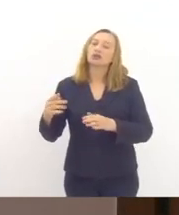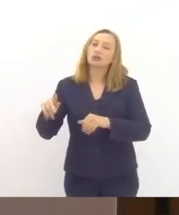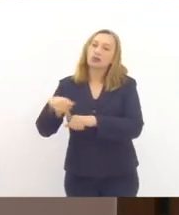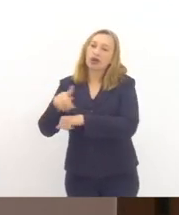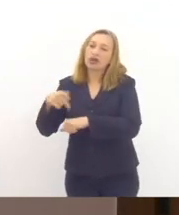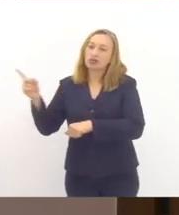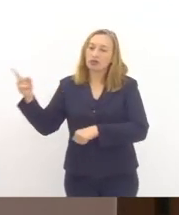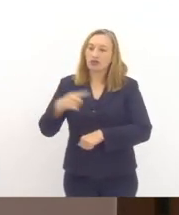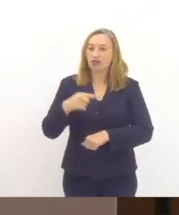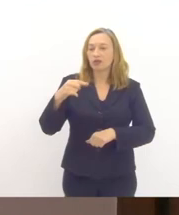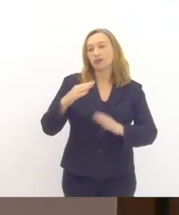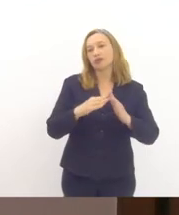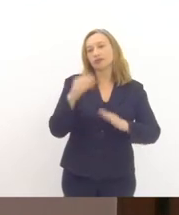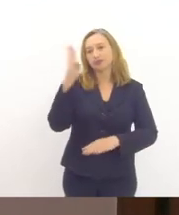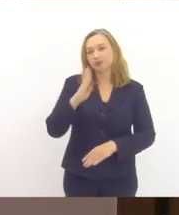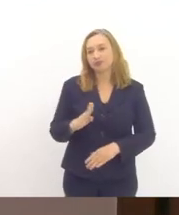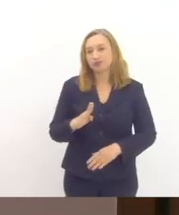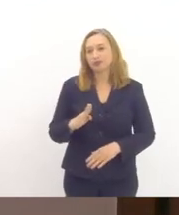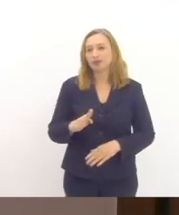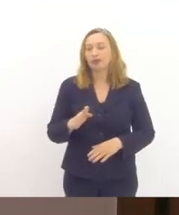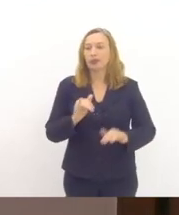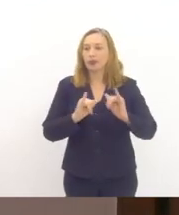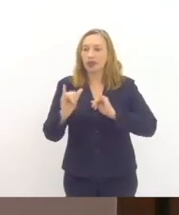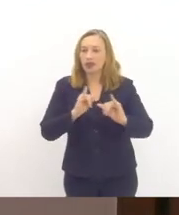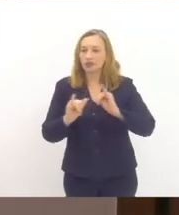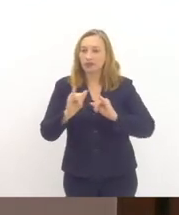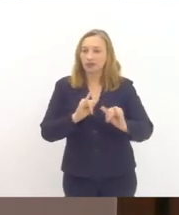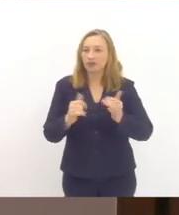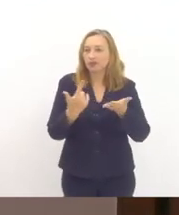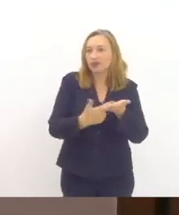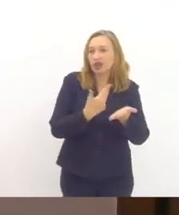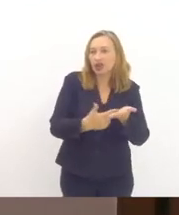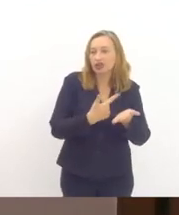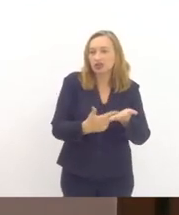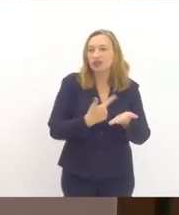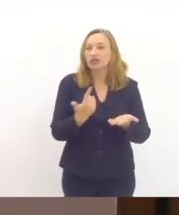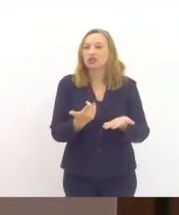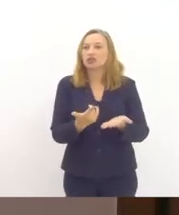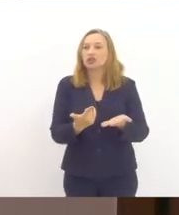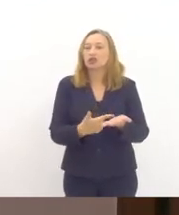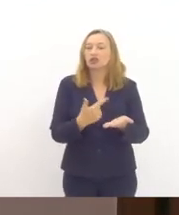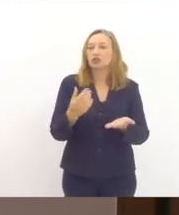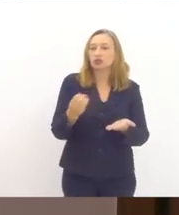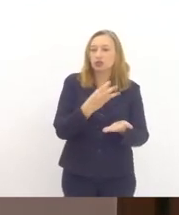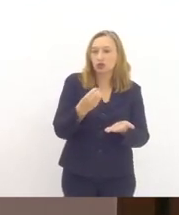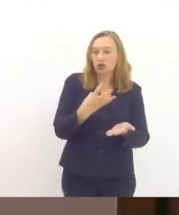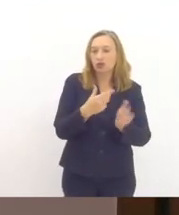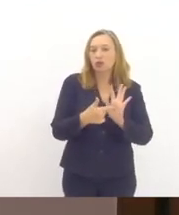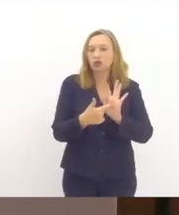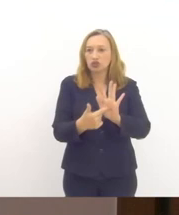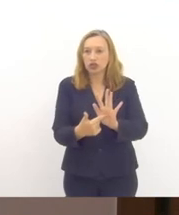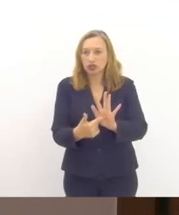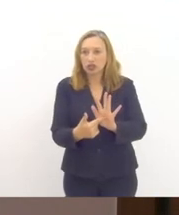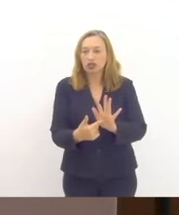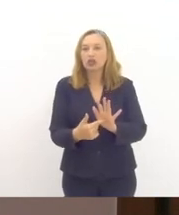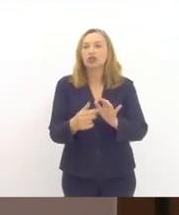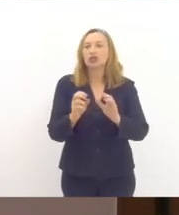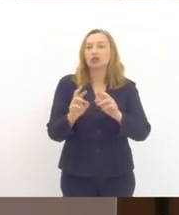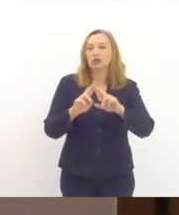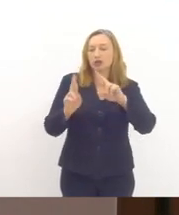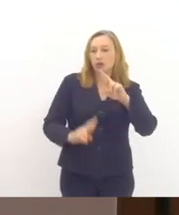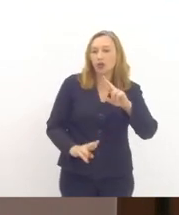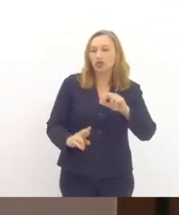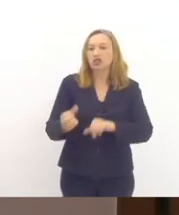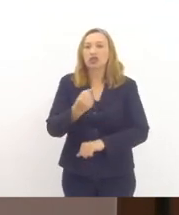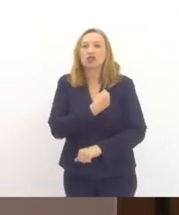dados foram retirados de uma revista recentemente publicada, que é a revista Teias, é uma publicação da UERJ, que esse